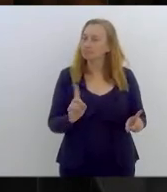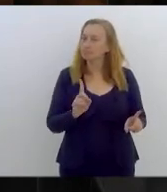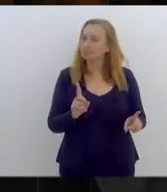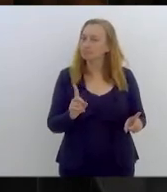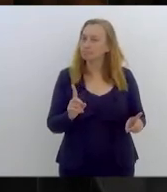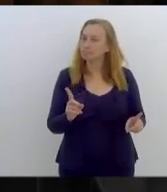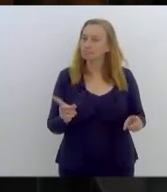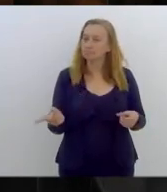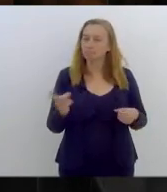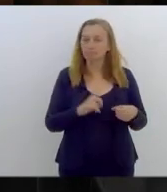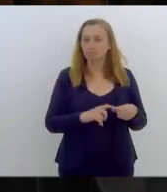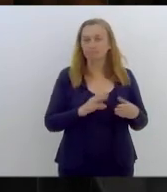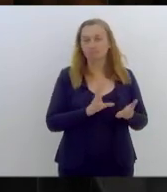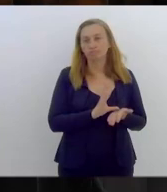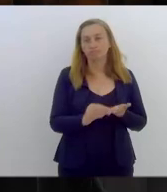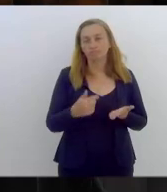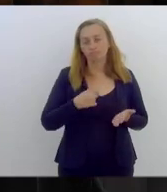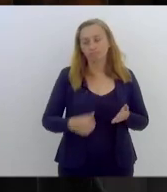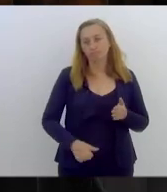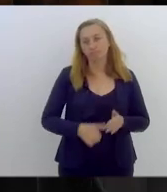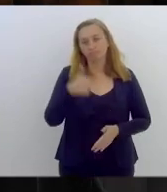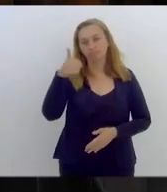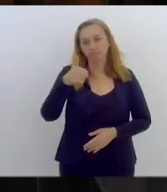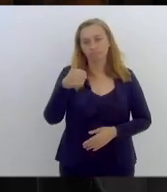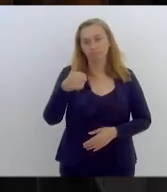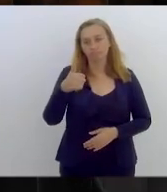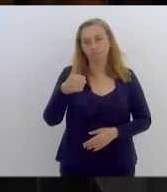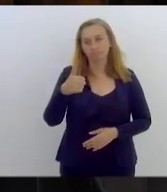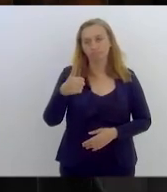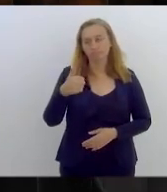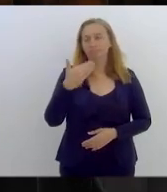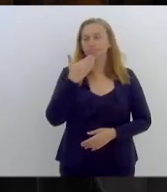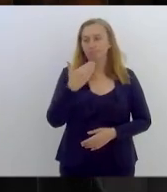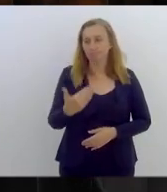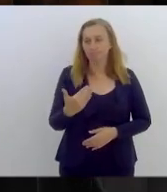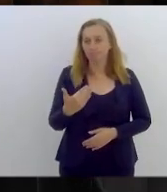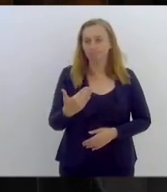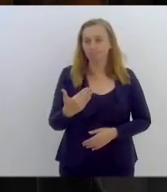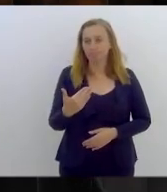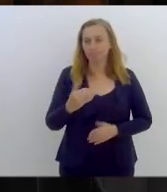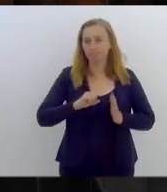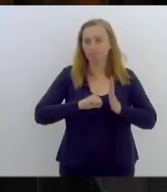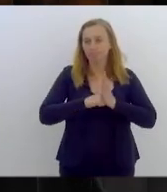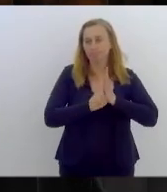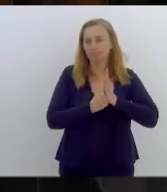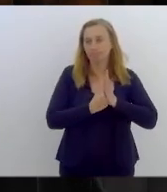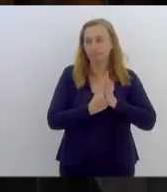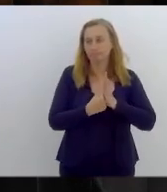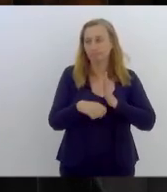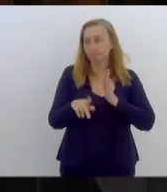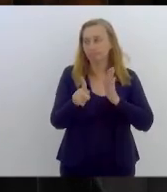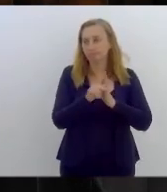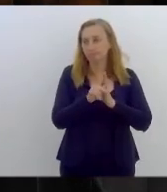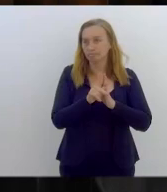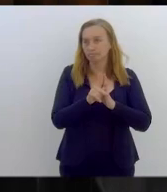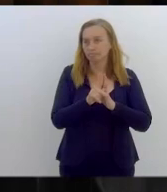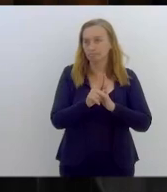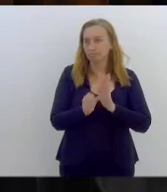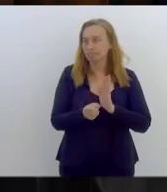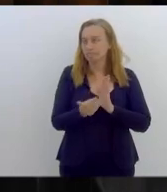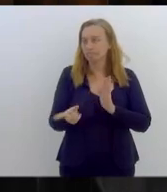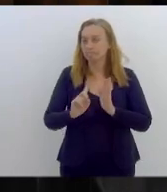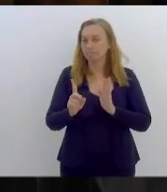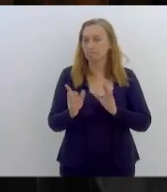vier eu serei o primeiro a solicitar trancamento de pauta enquanto